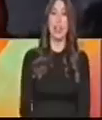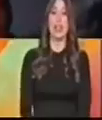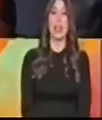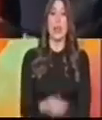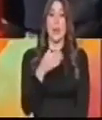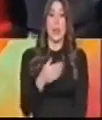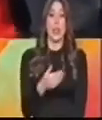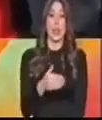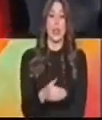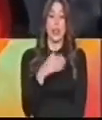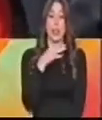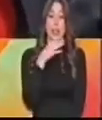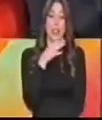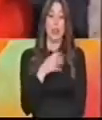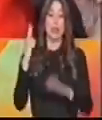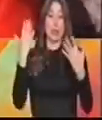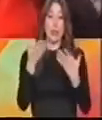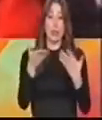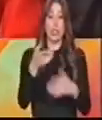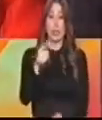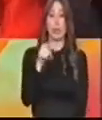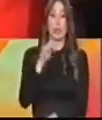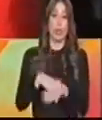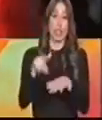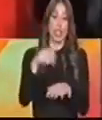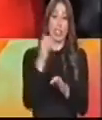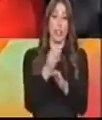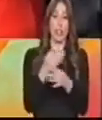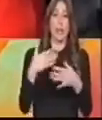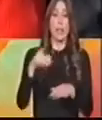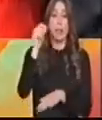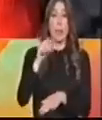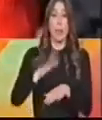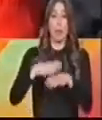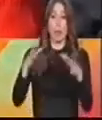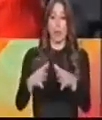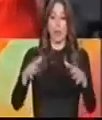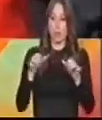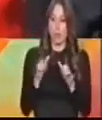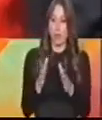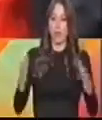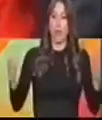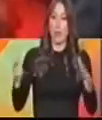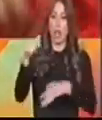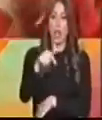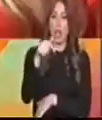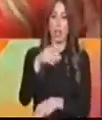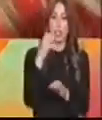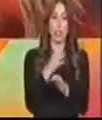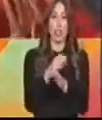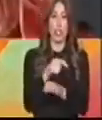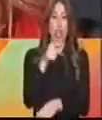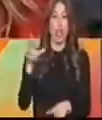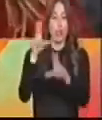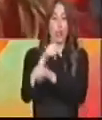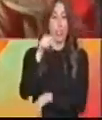iniciativa, mais uma vez, pela Câmara Municipal, mas também pelo alargamento das festividades. É a novidade deste ano, não é? Muito bom dia. Sim, e